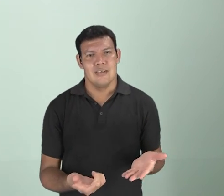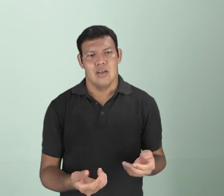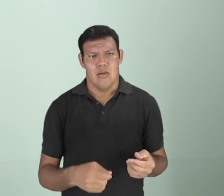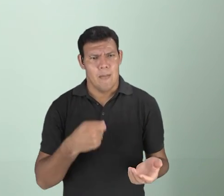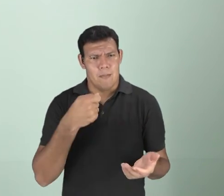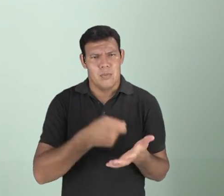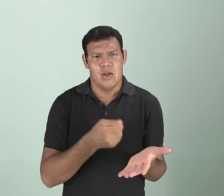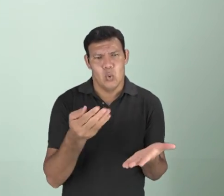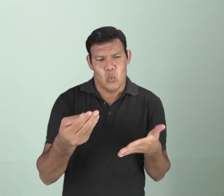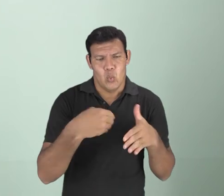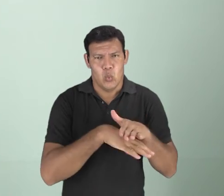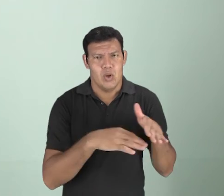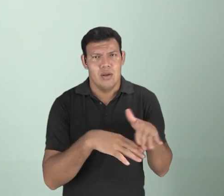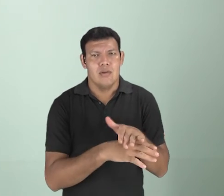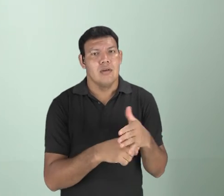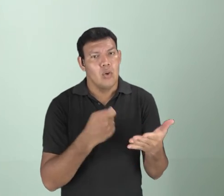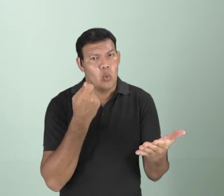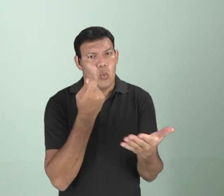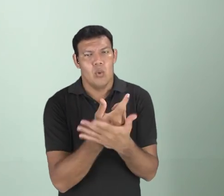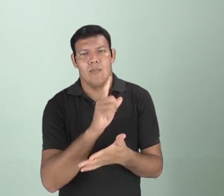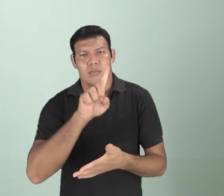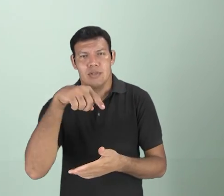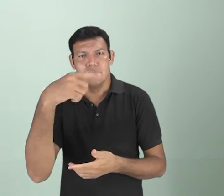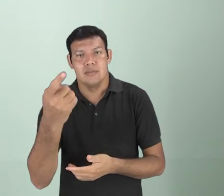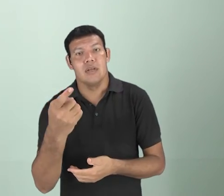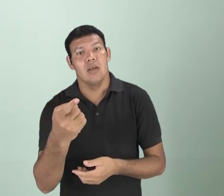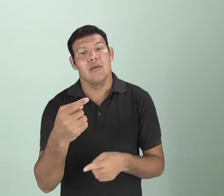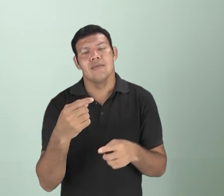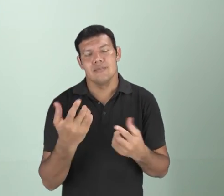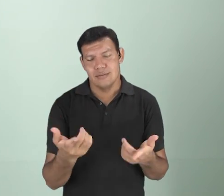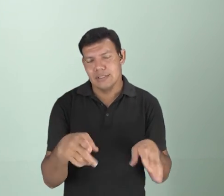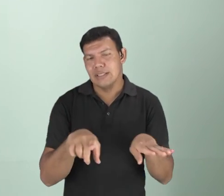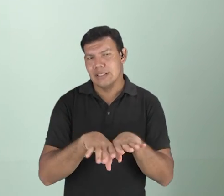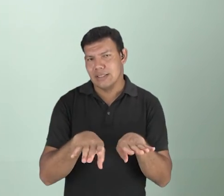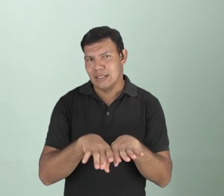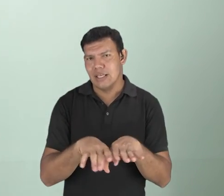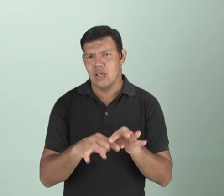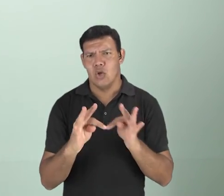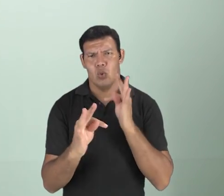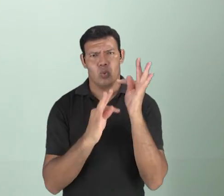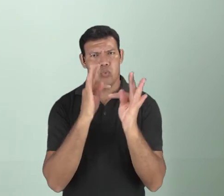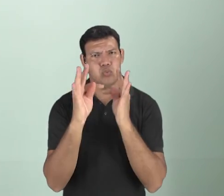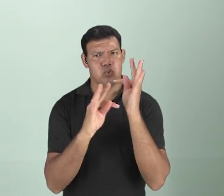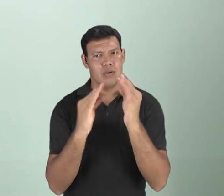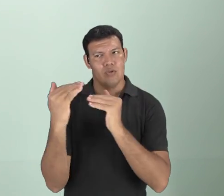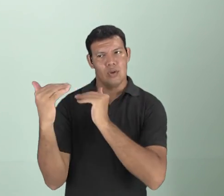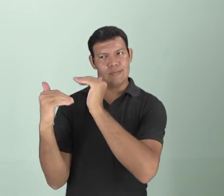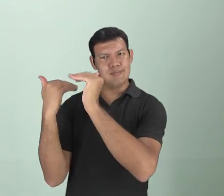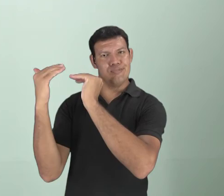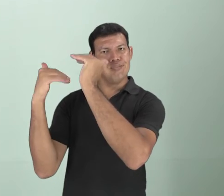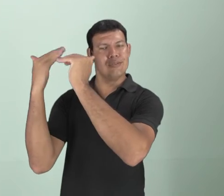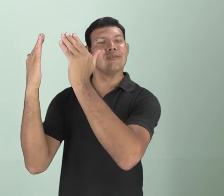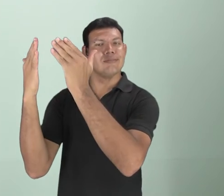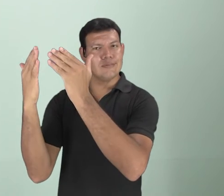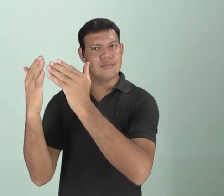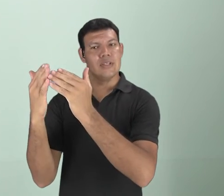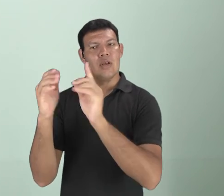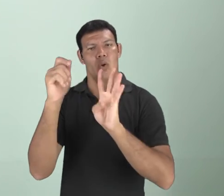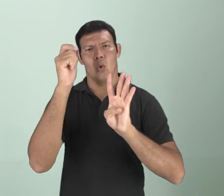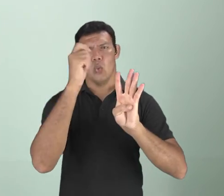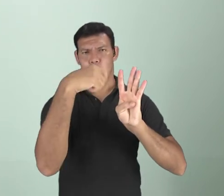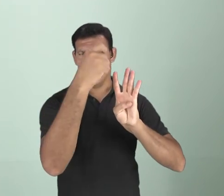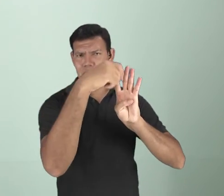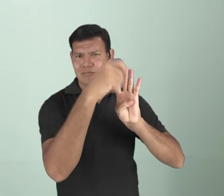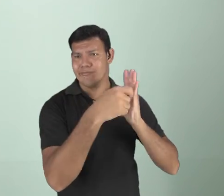aquele determinado aparelho. Mas como existe a produção em massa, as tecnologias elas avançam. Meses